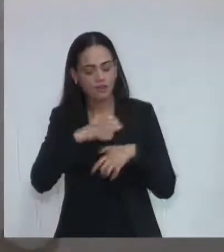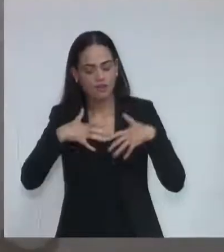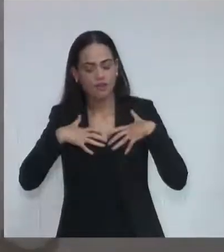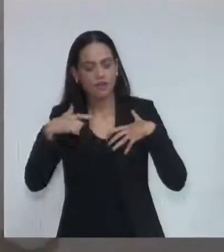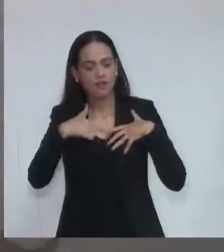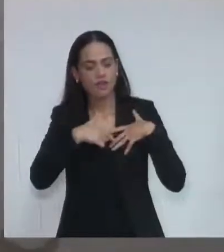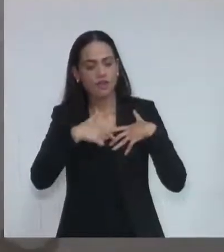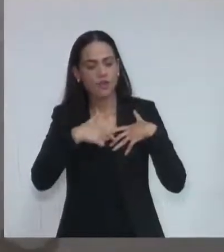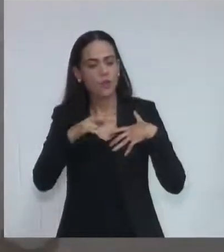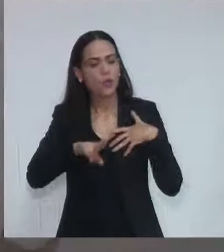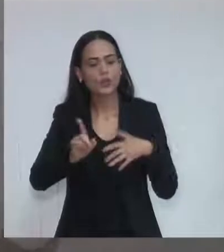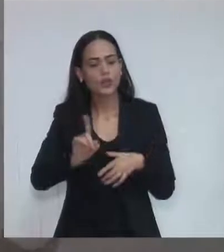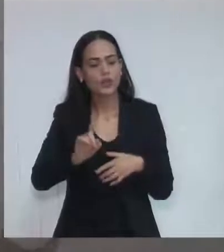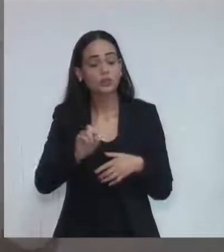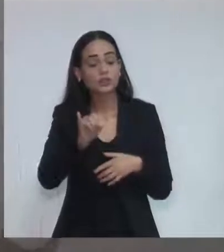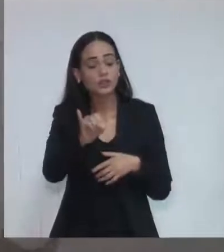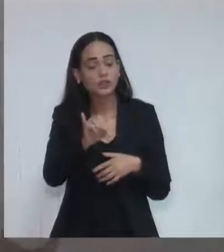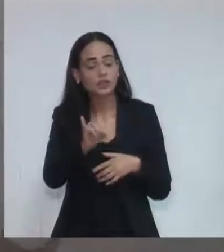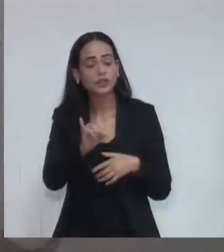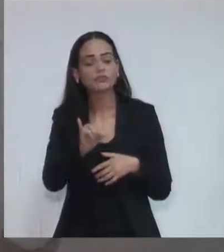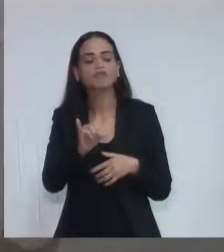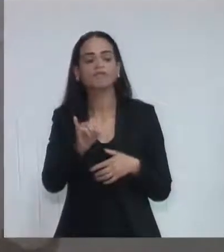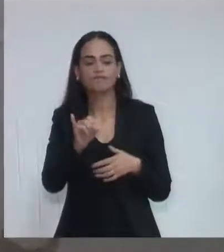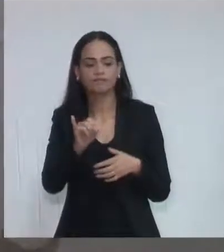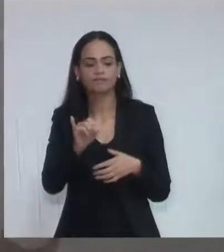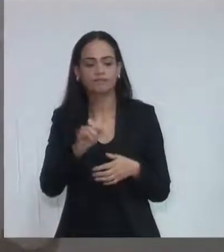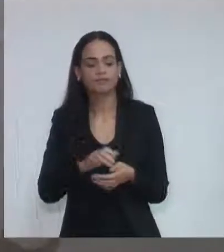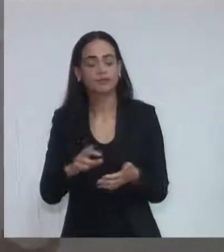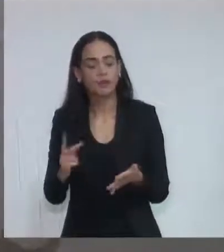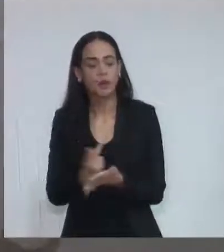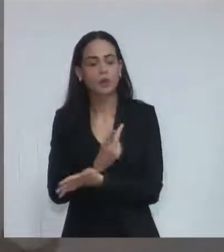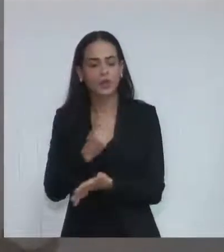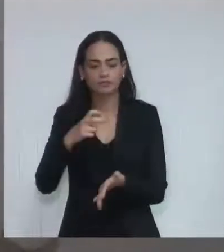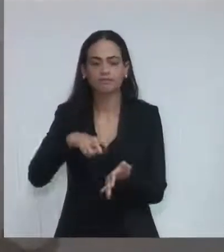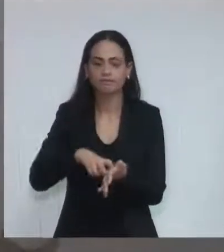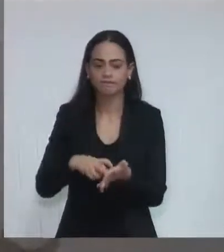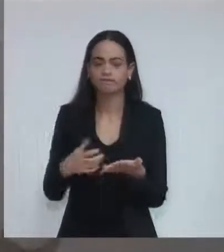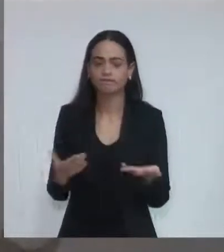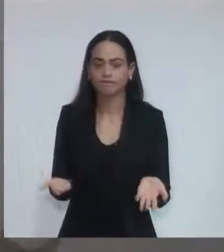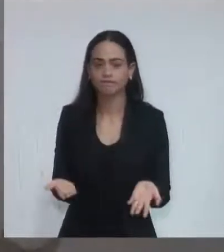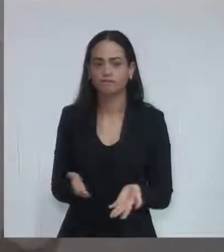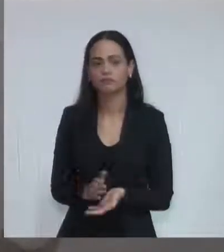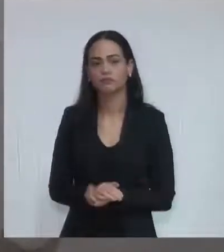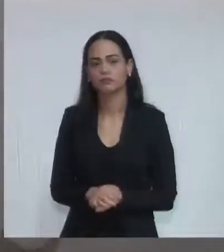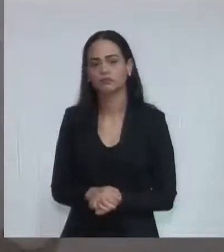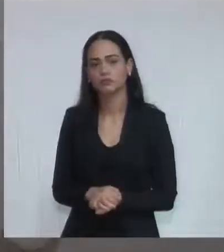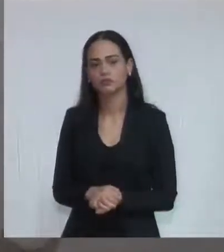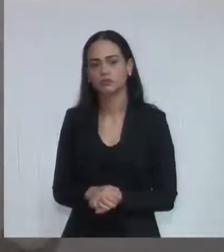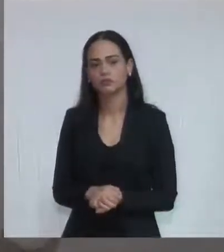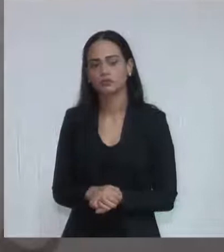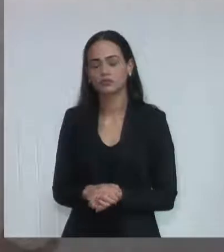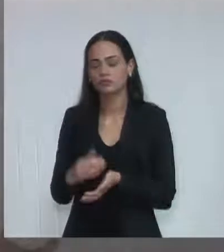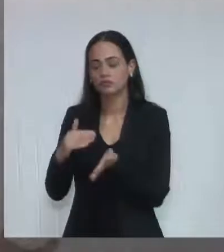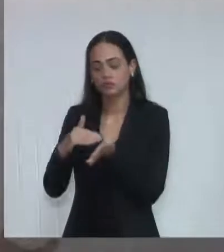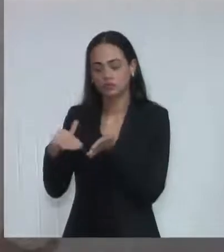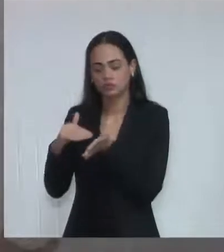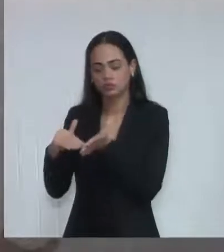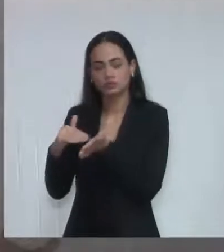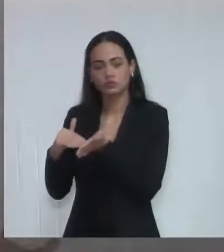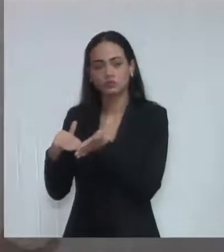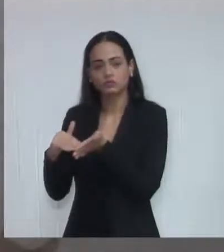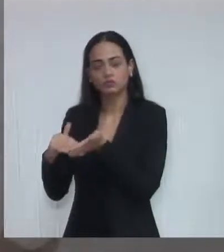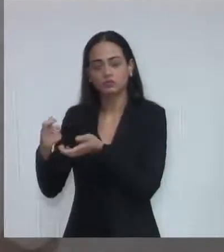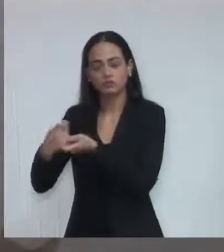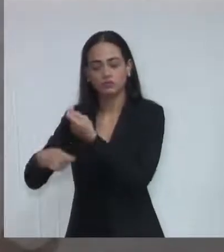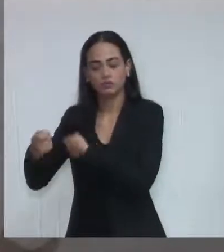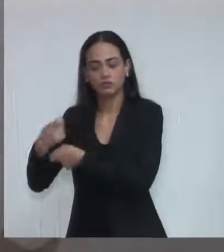Então nós solicitamos ao Executivo, à Secretaria de Administração, que